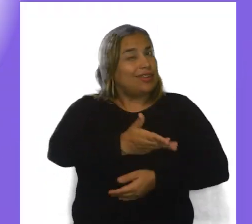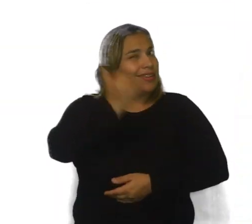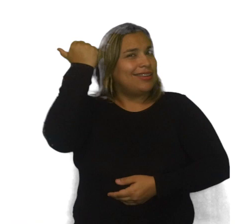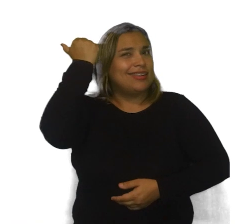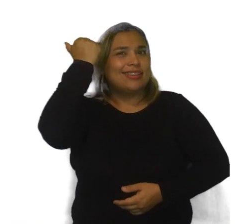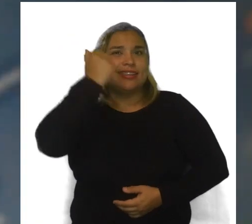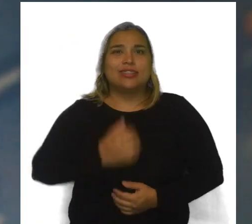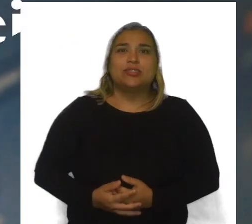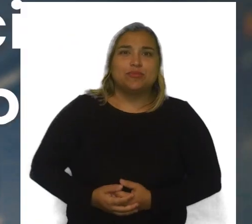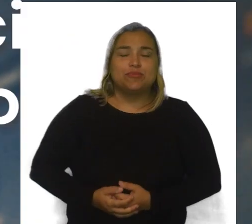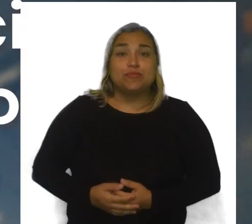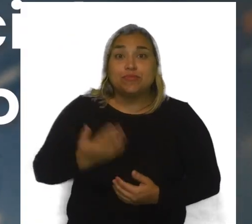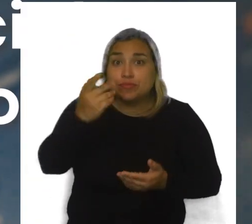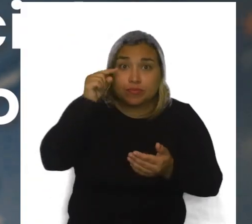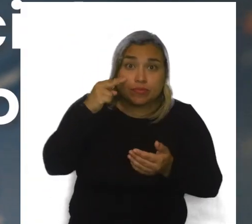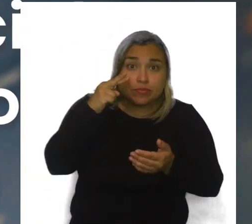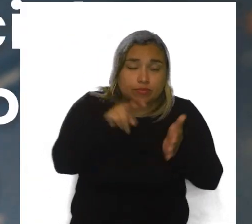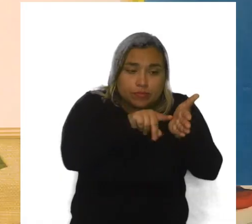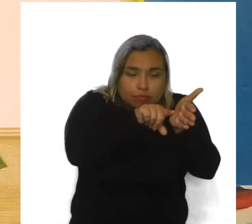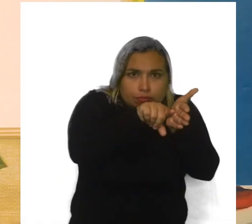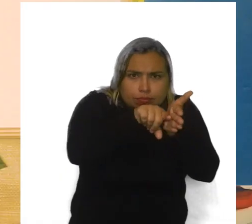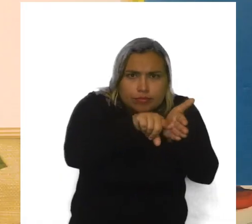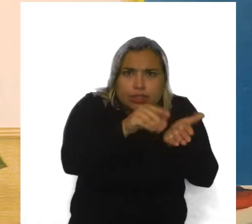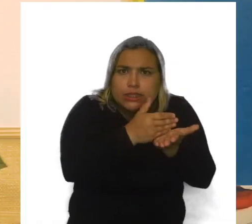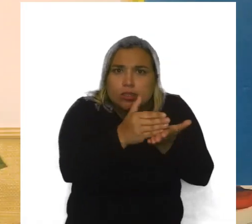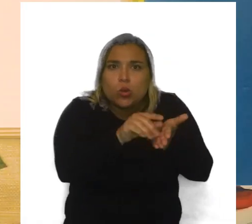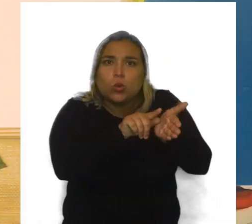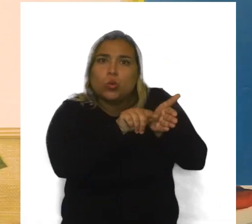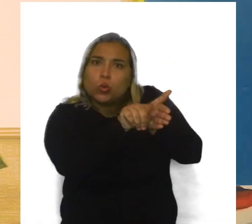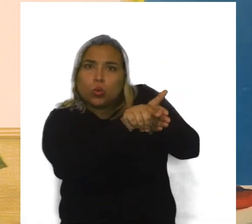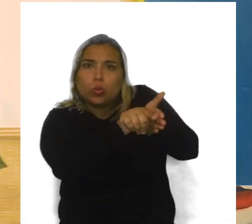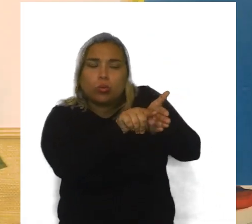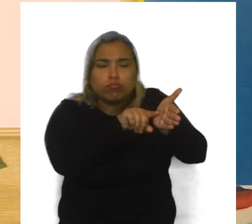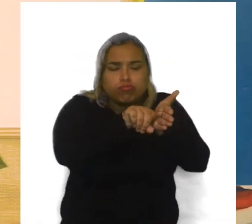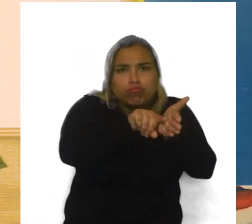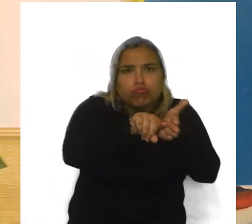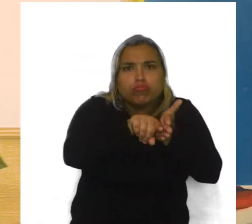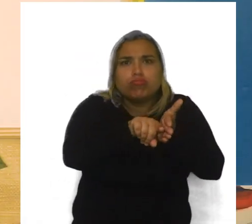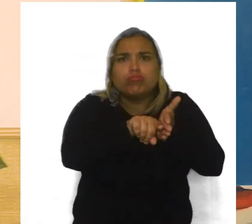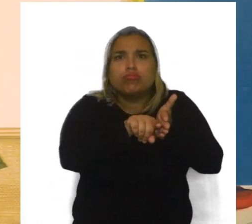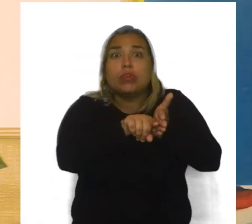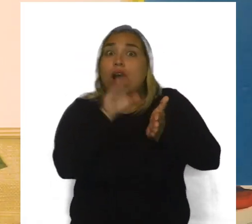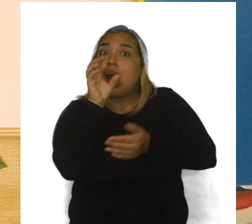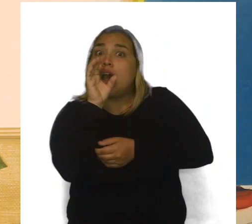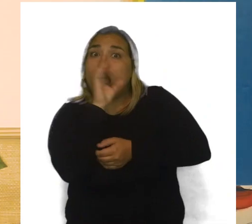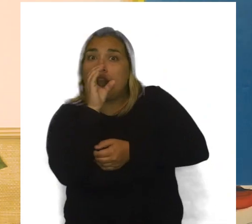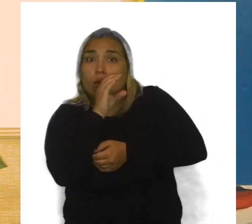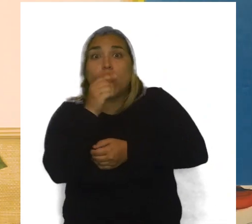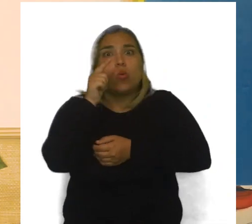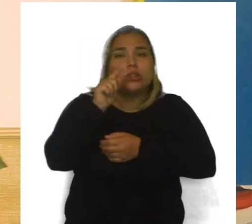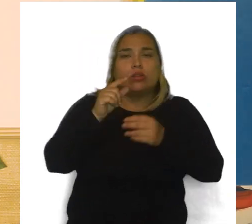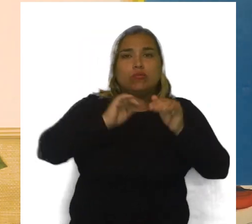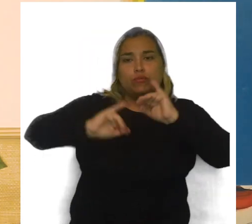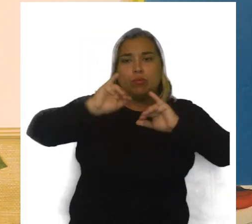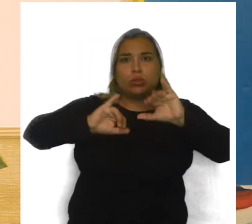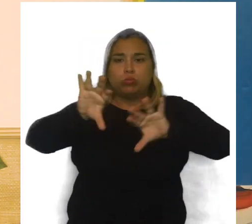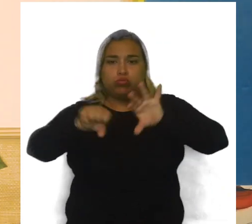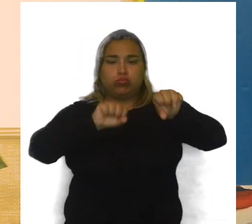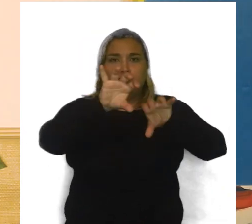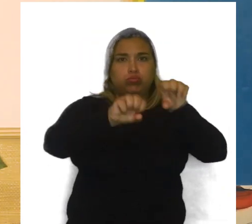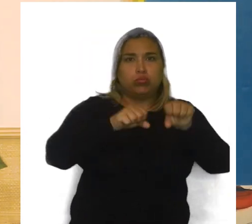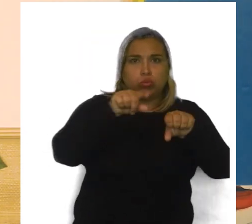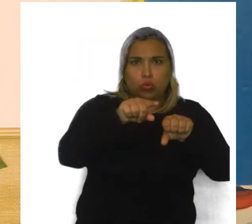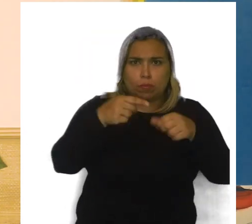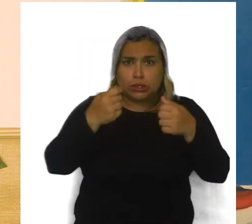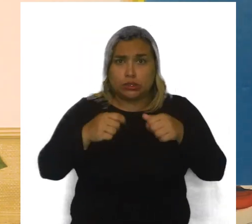lá? Pesquisa inicial no Google. A busca avançada do Google é a forma mais rápida de encontrar informações que você